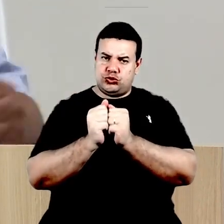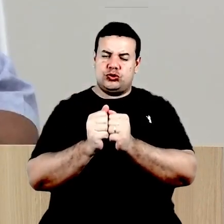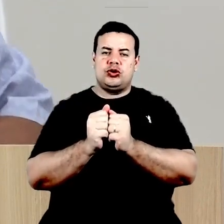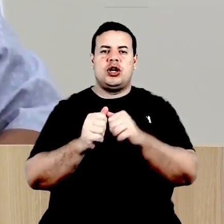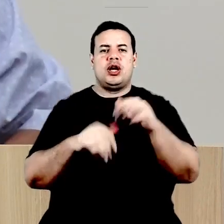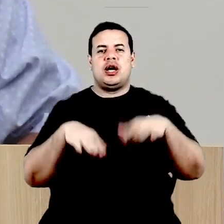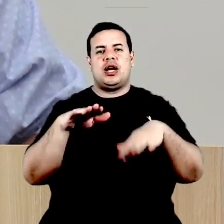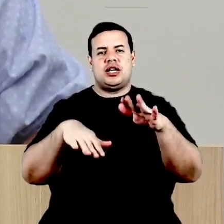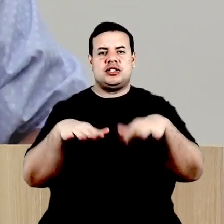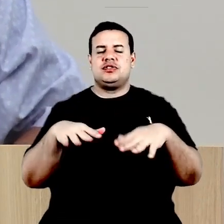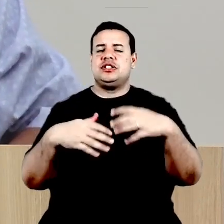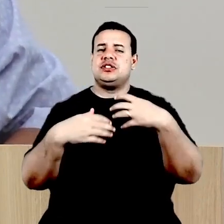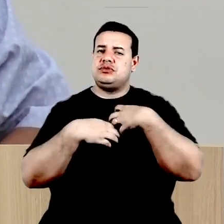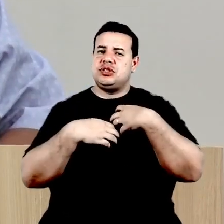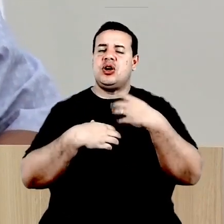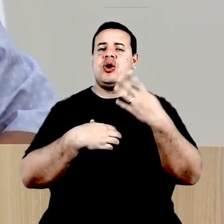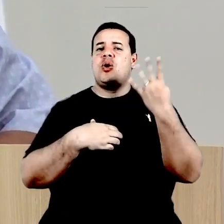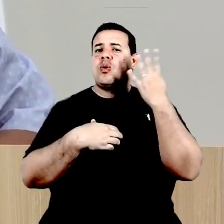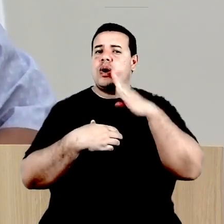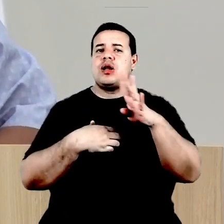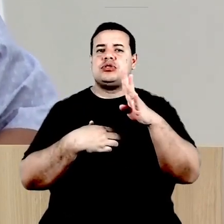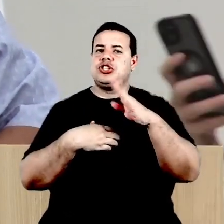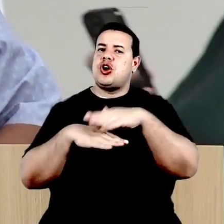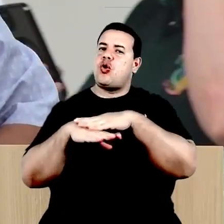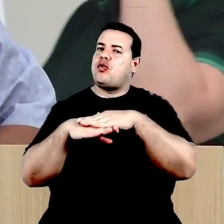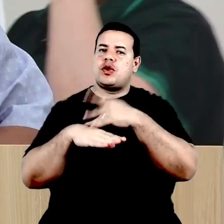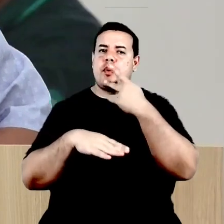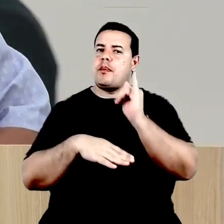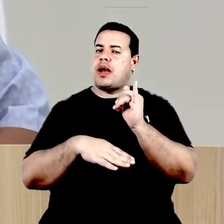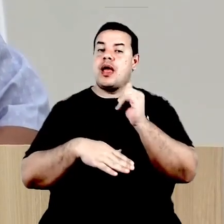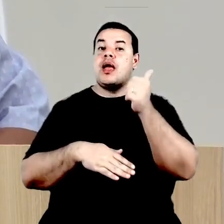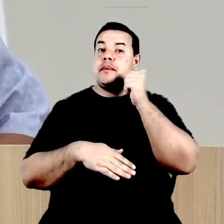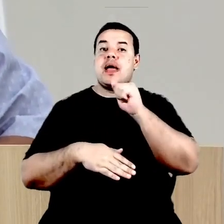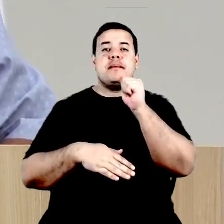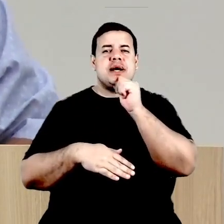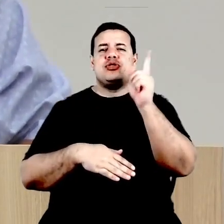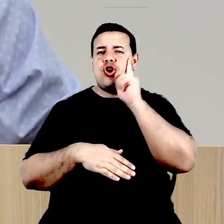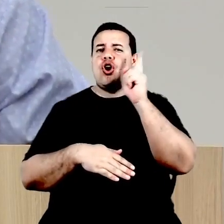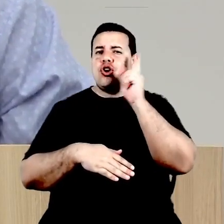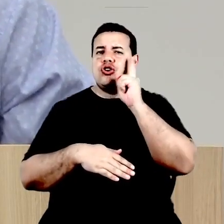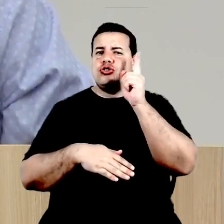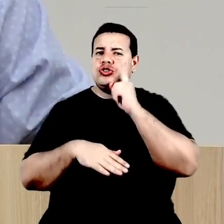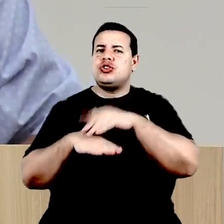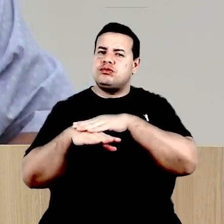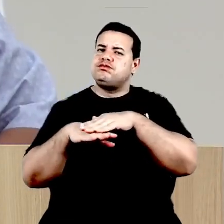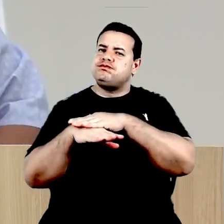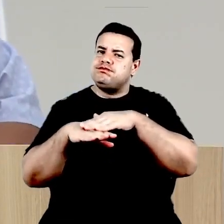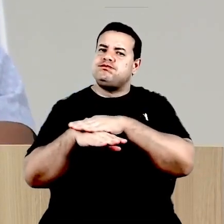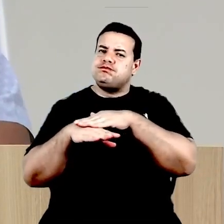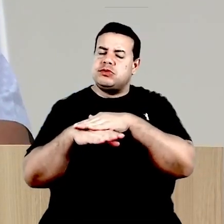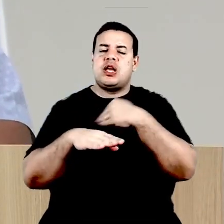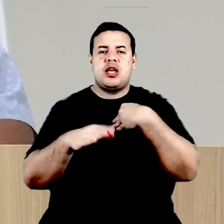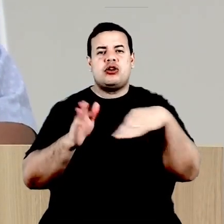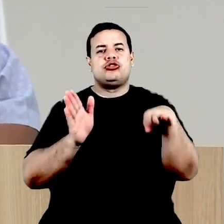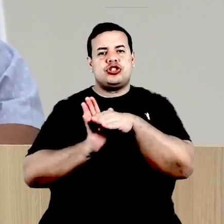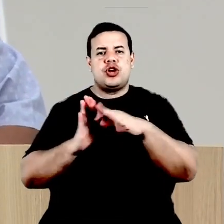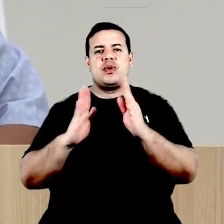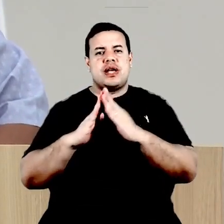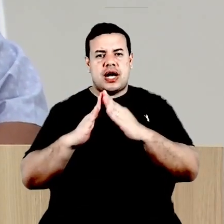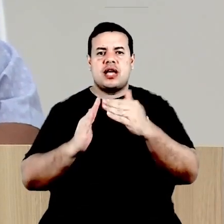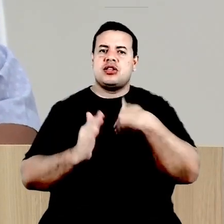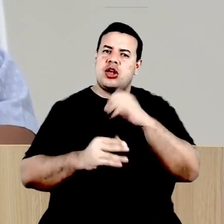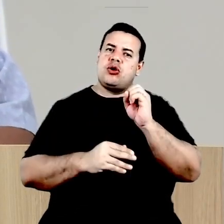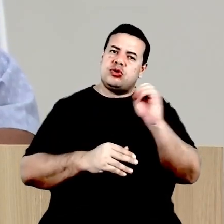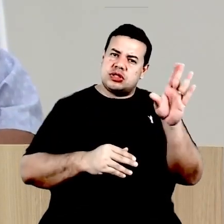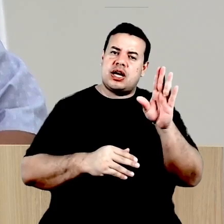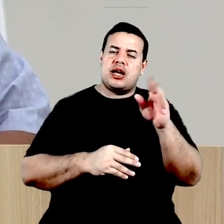quat C dias sem falar com meu pai mas a minha mãe eu falo com ela todos os dias então todos os dias quando eu chego em casa ou eu saio de casa ela